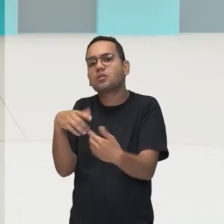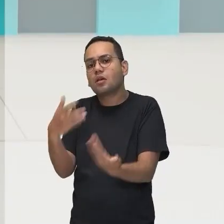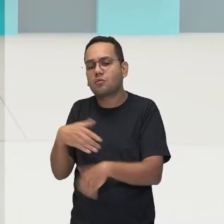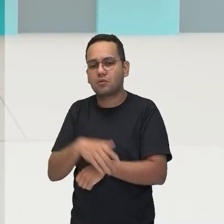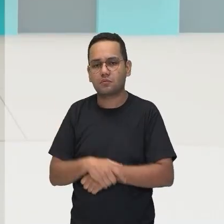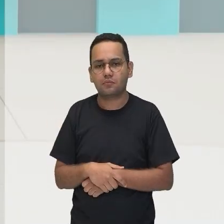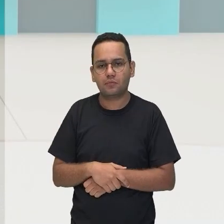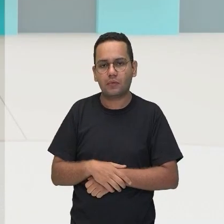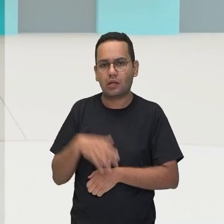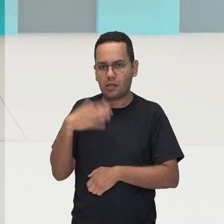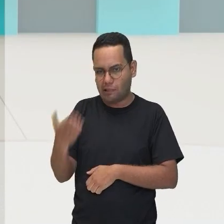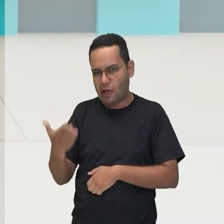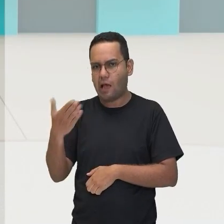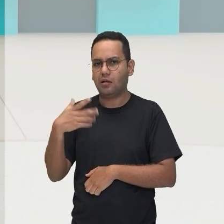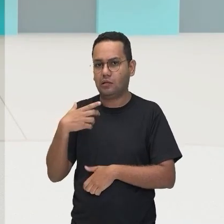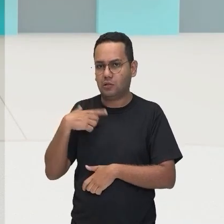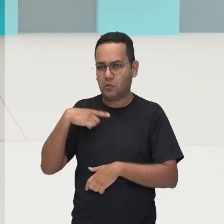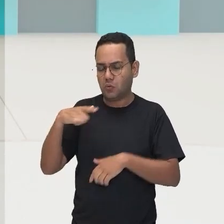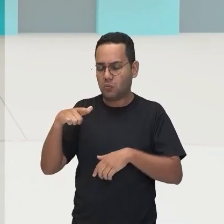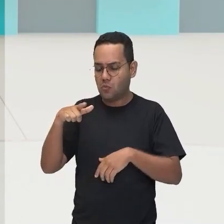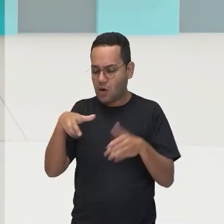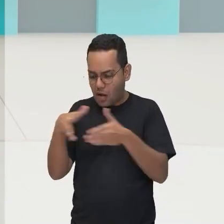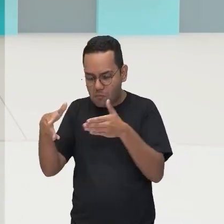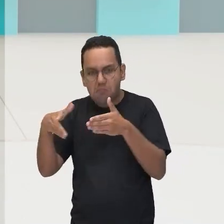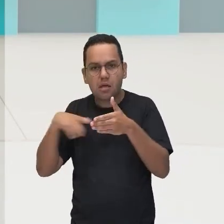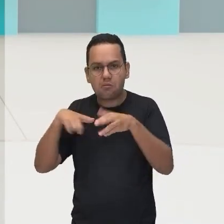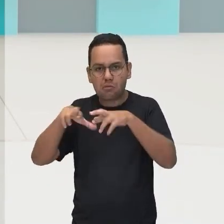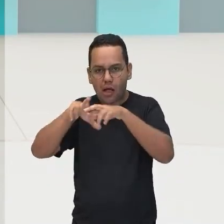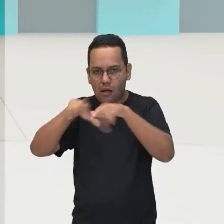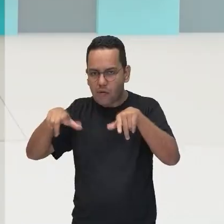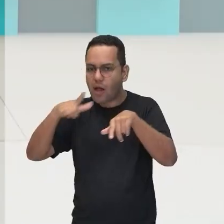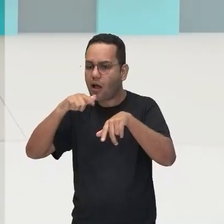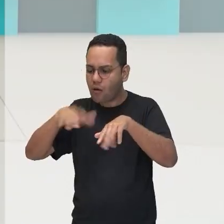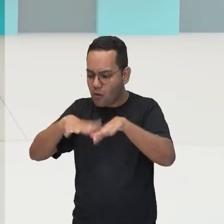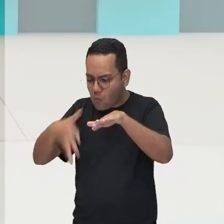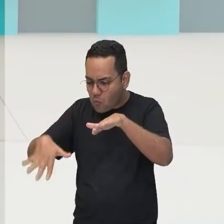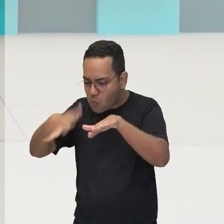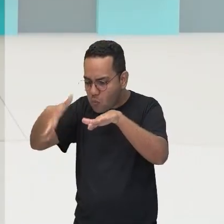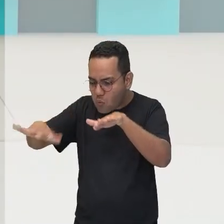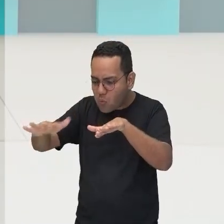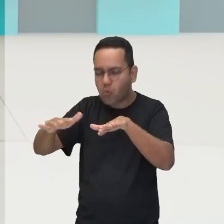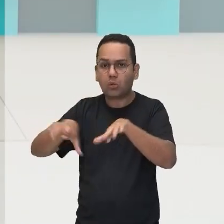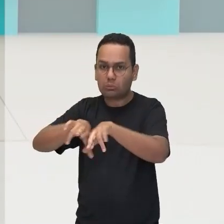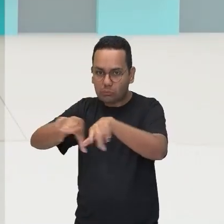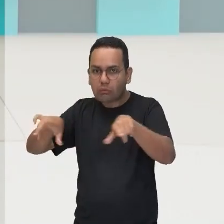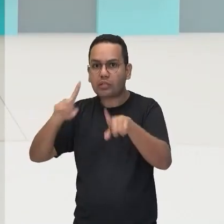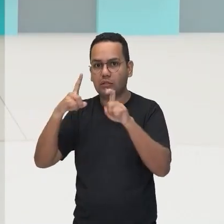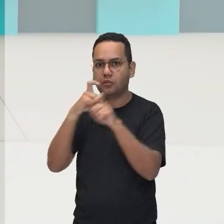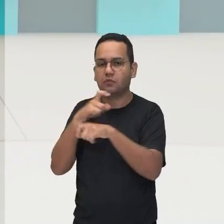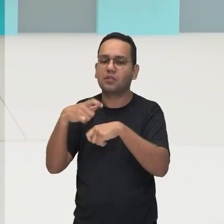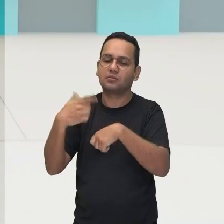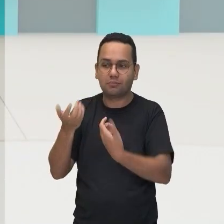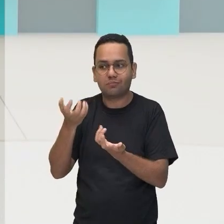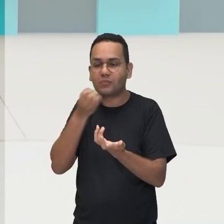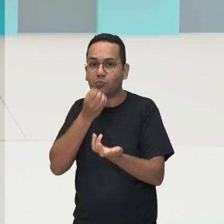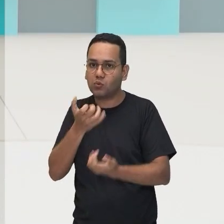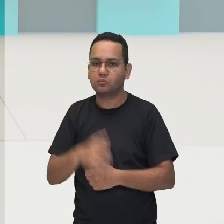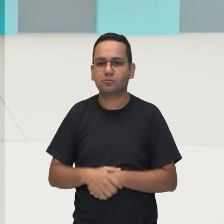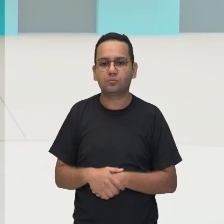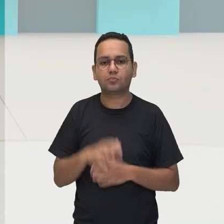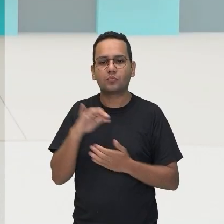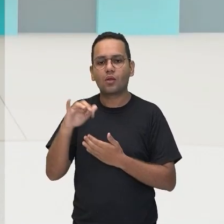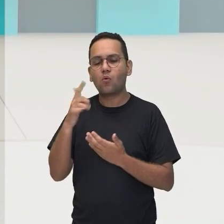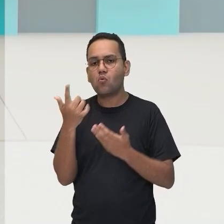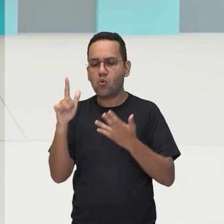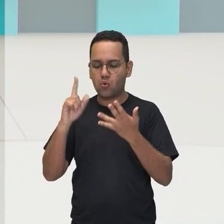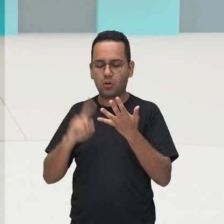se encontram no meio do caminho. Então, deve ser uma sensação bem bacana a pessoa que pratica. O stand-up paddle, conhecido como